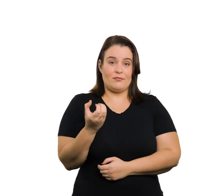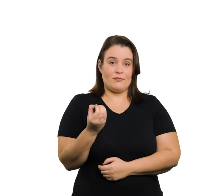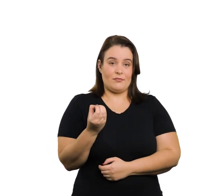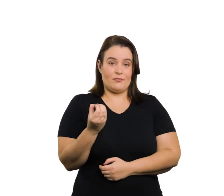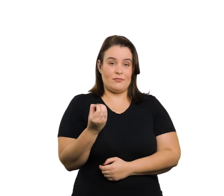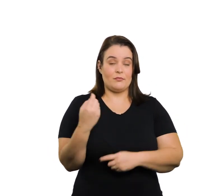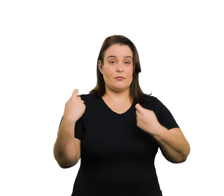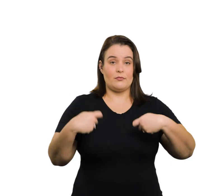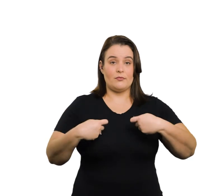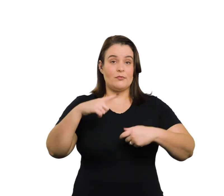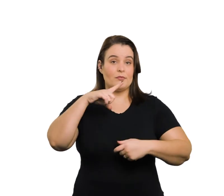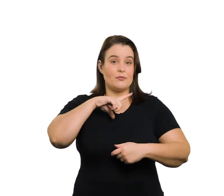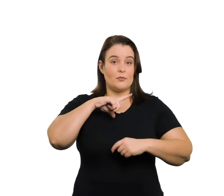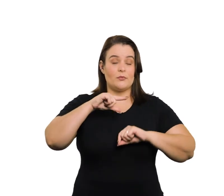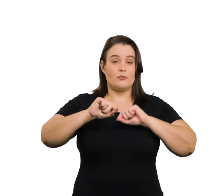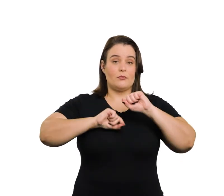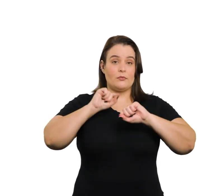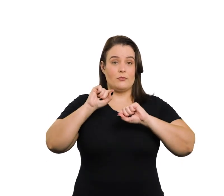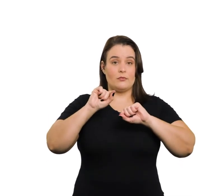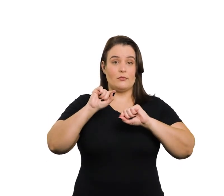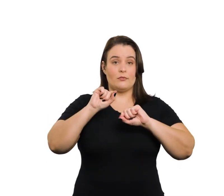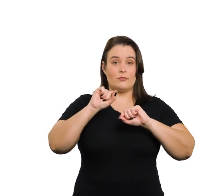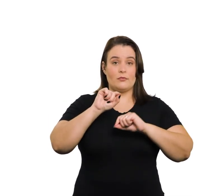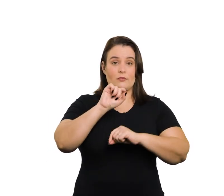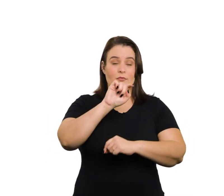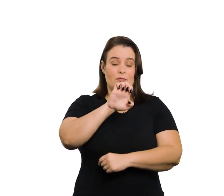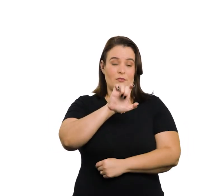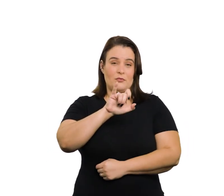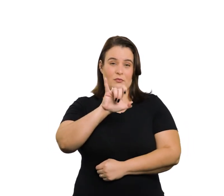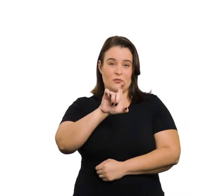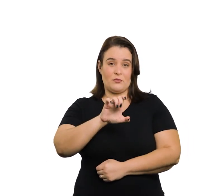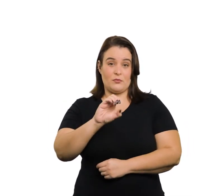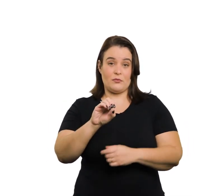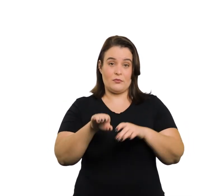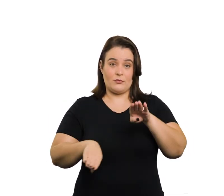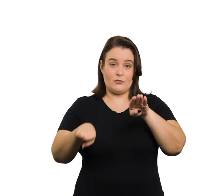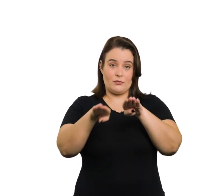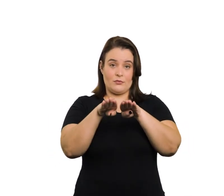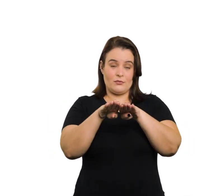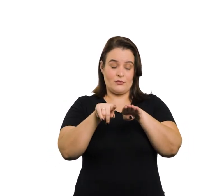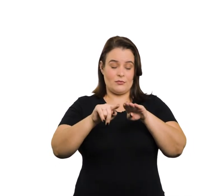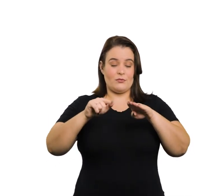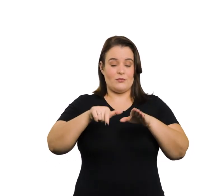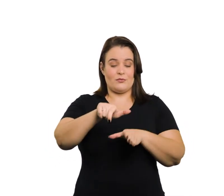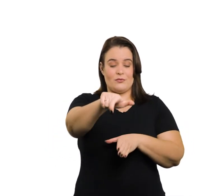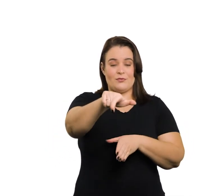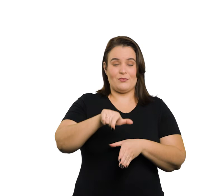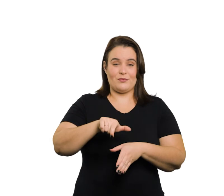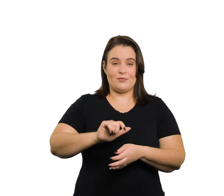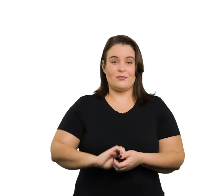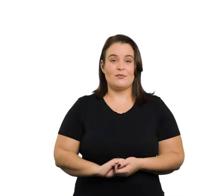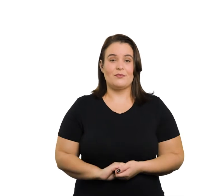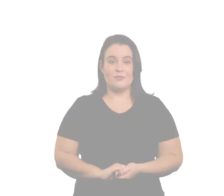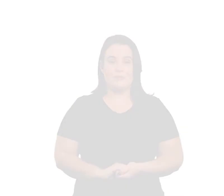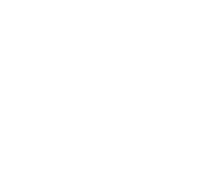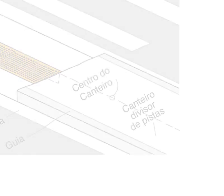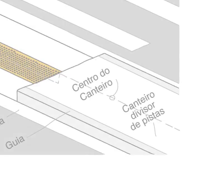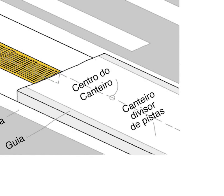m e 0,60 m deve ser colocado com seu eixo coincidente com o do